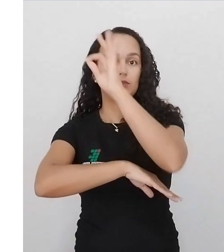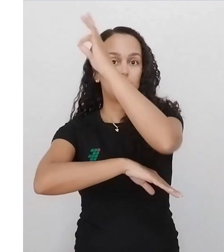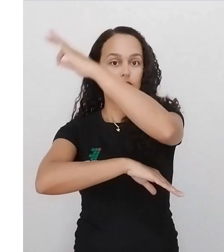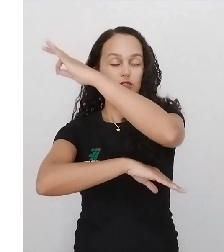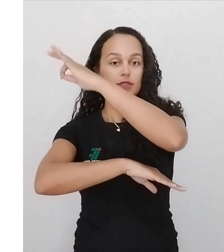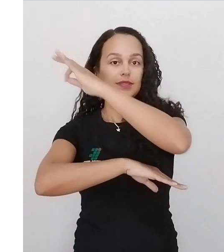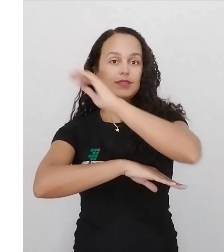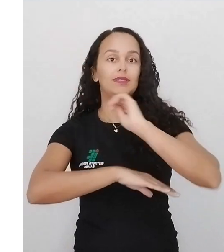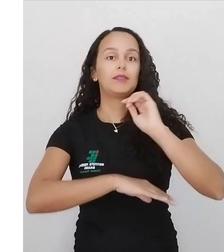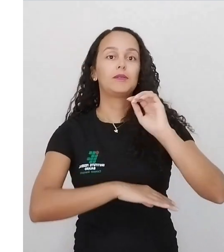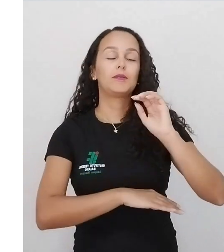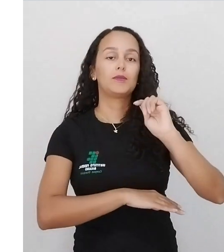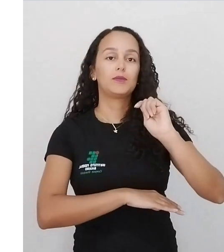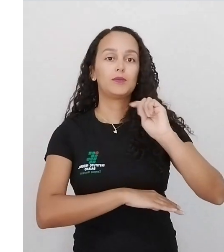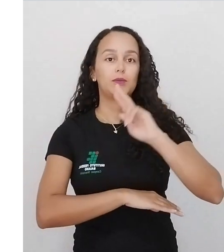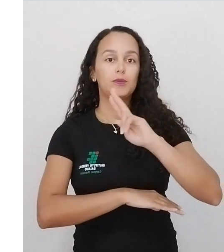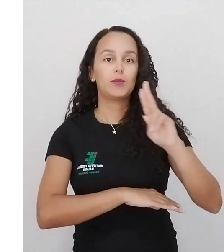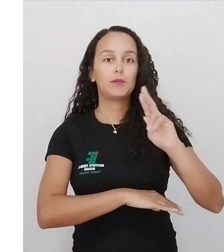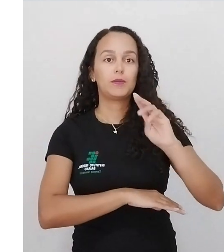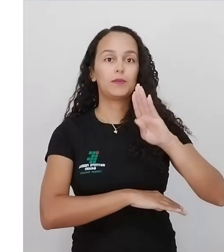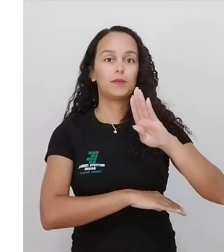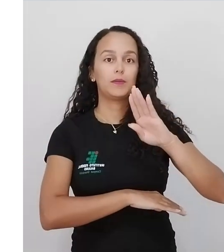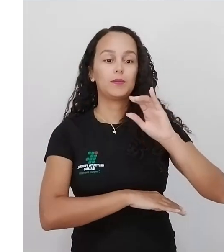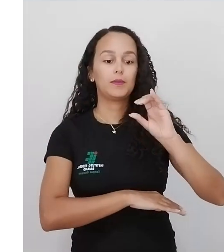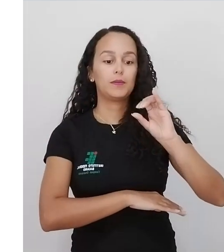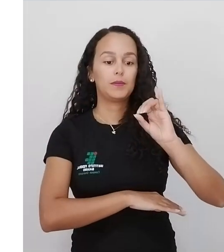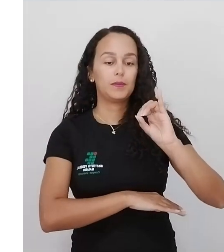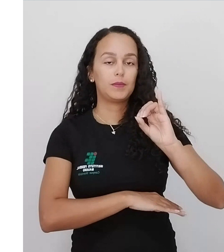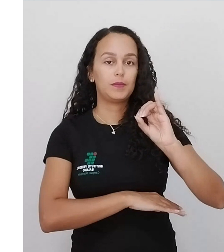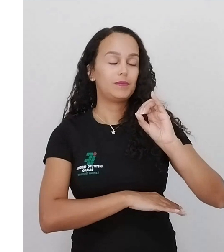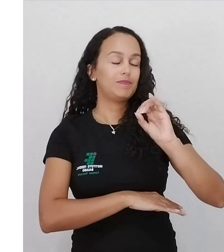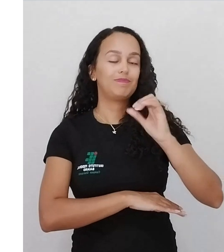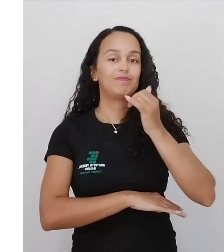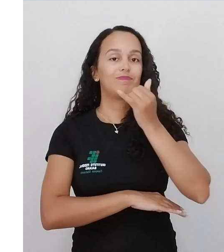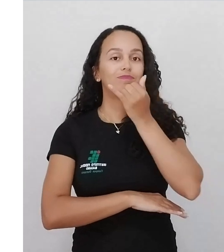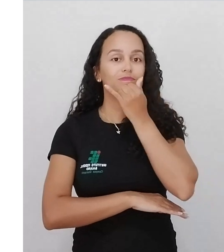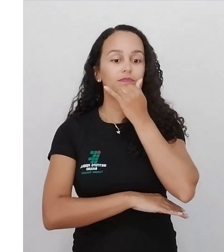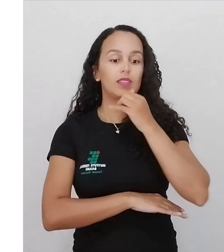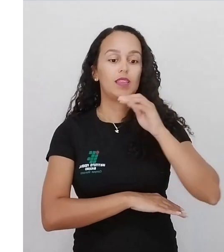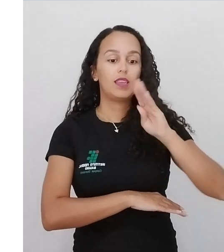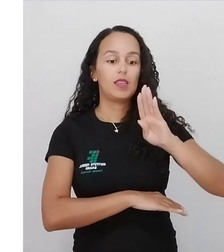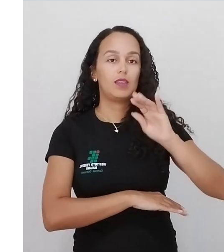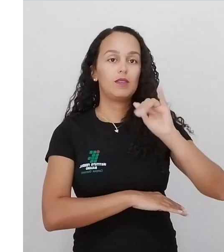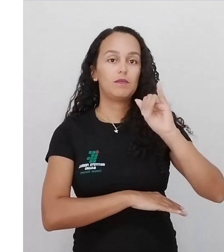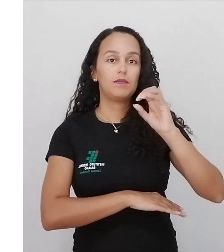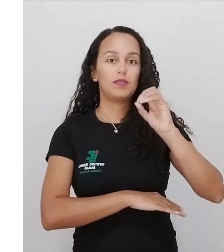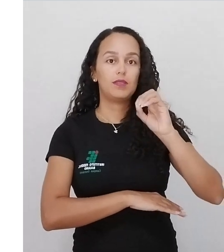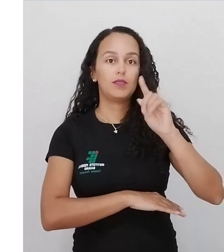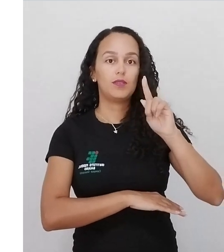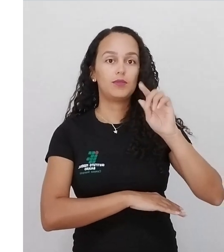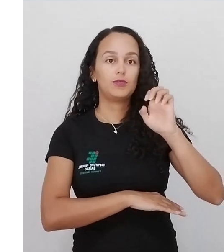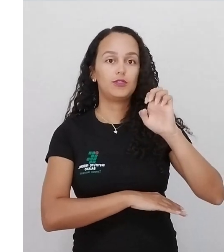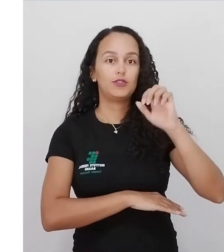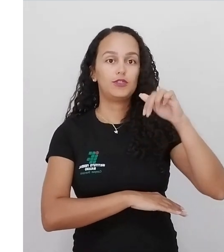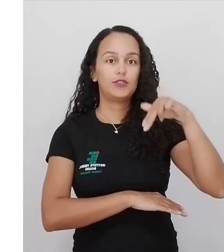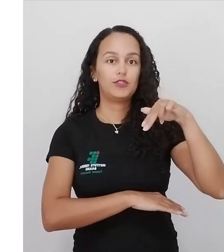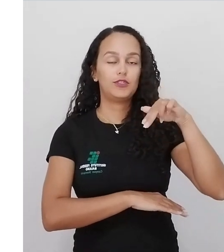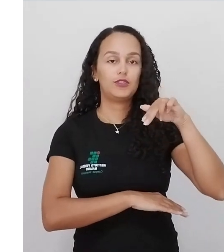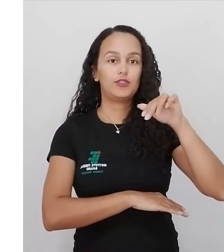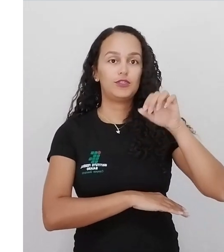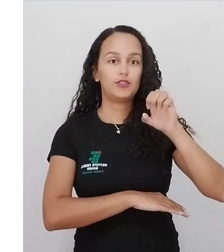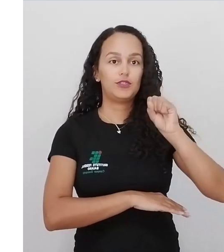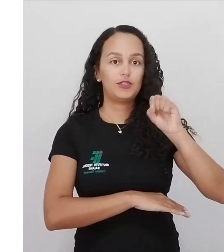totalmente opositora, né, à geração espontânea, foi o experimento de Pasteur, que inclusive deu origem, né, ao processo